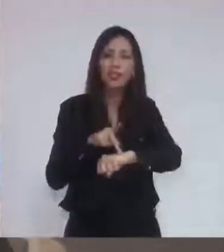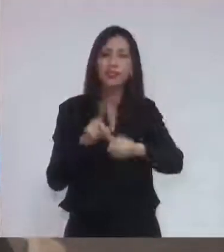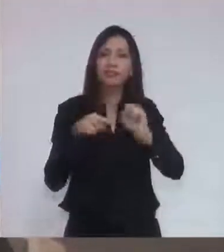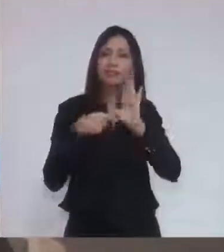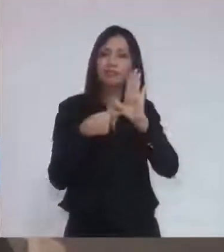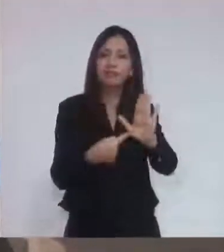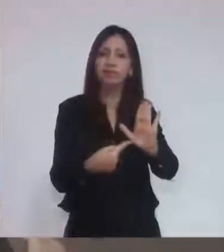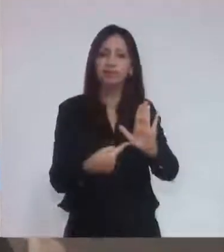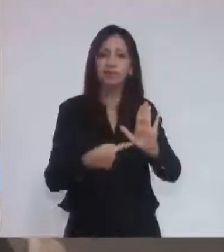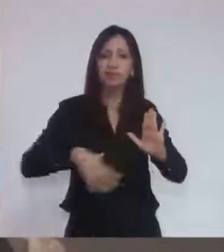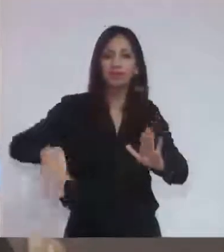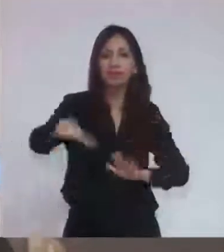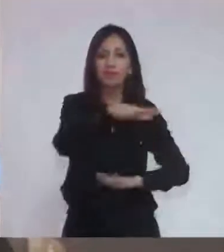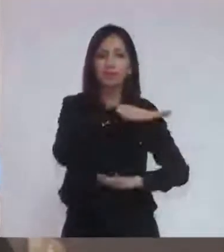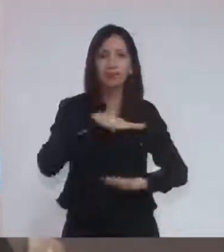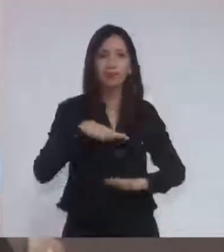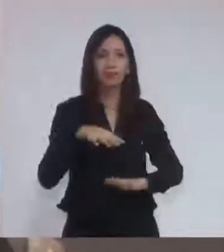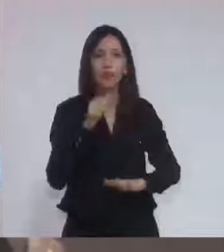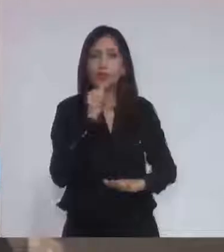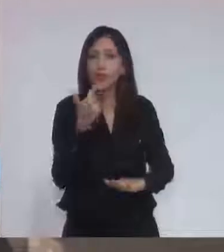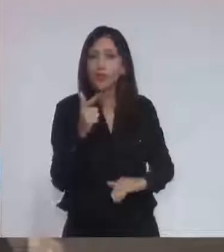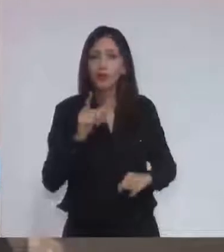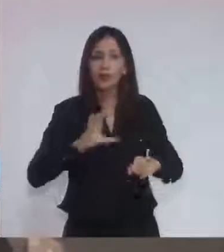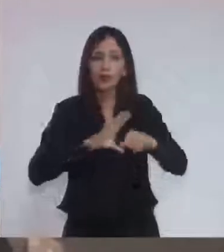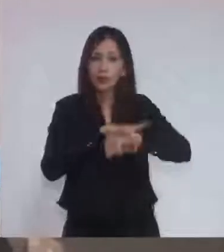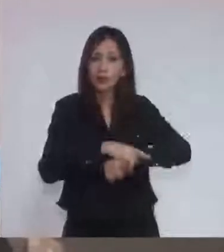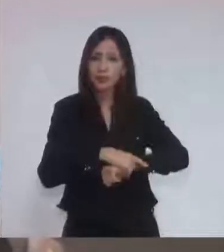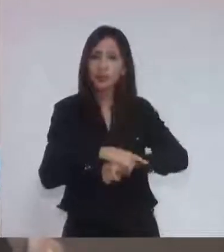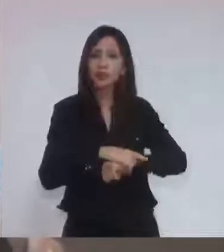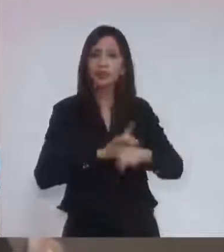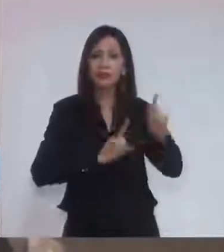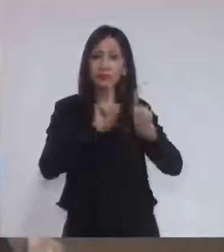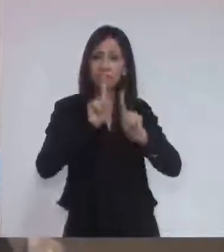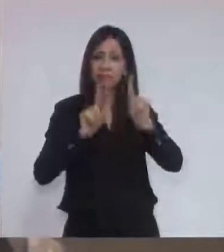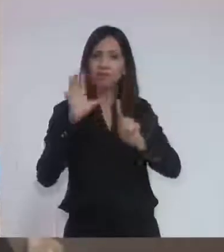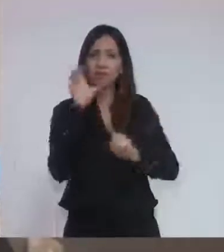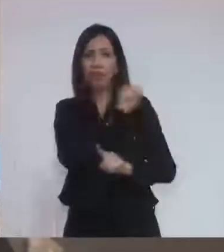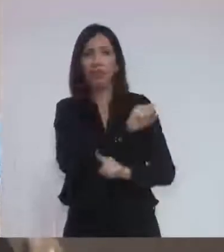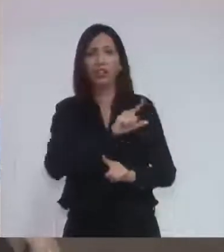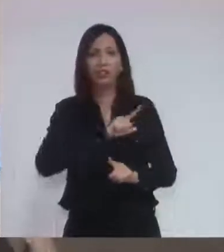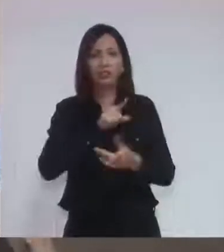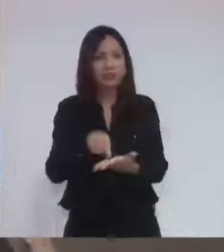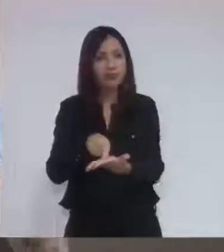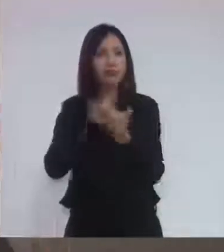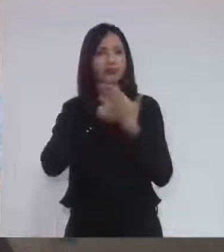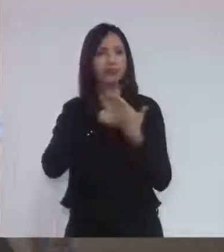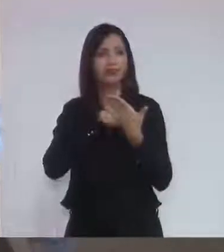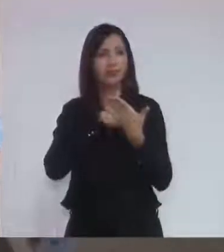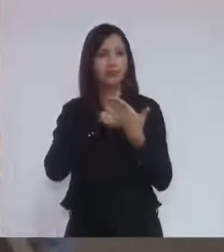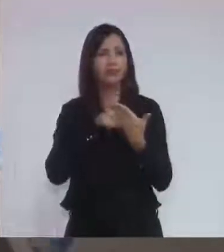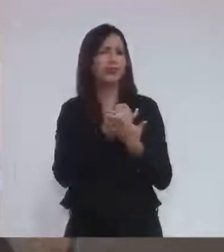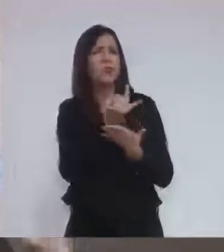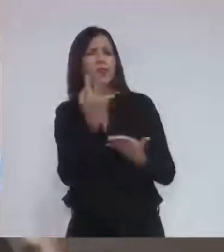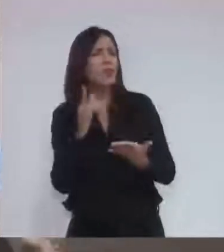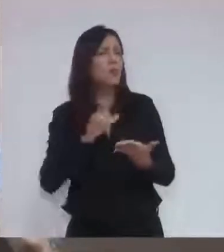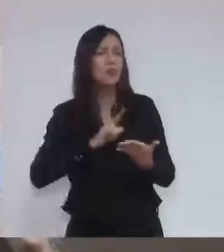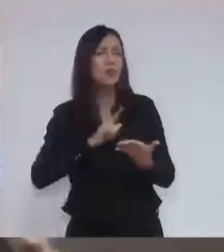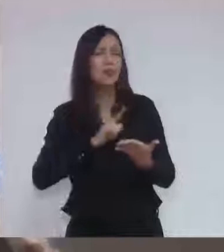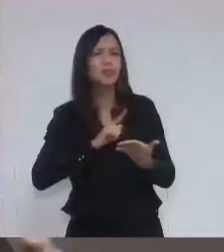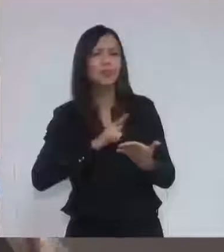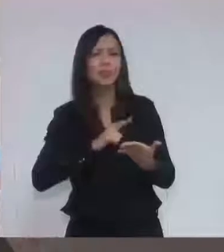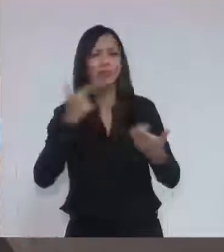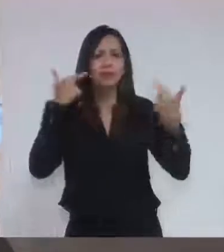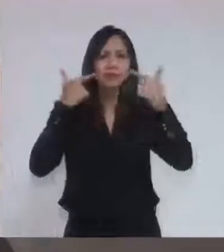mostrar para a cidade que a cidade não está insegura, que esses dados rapidamente apareçam. Quantos casos foram